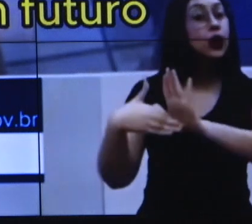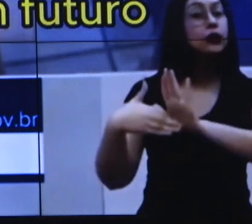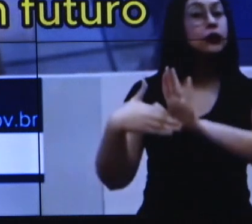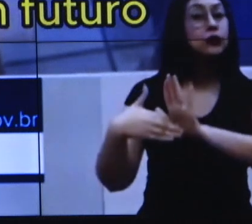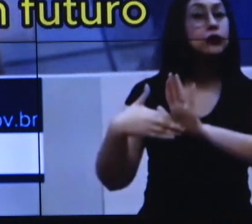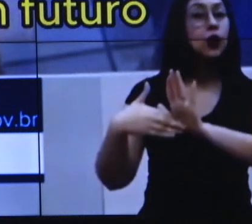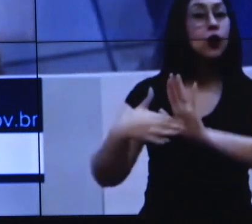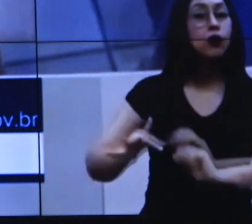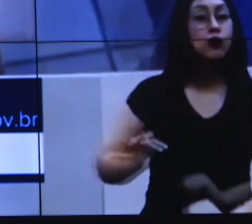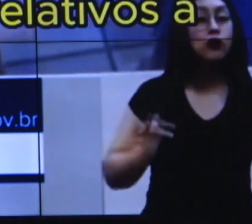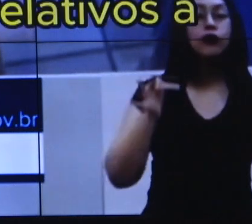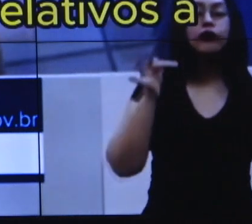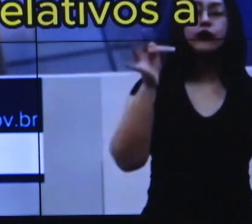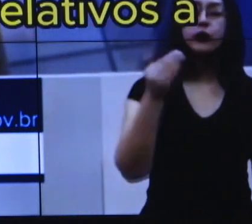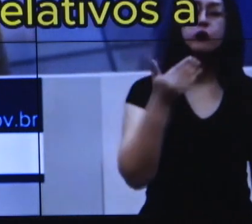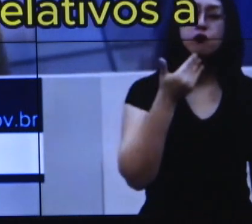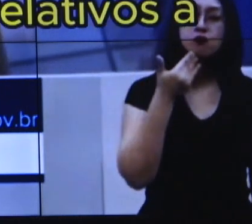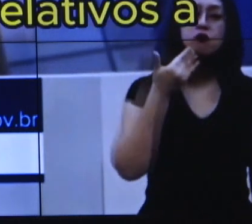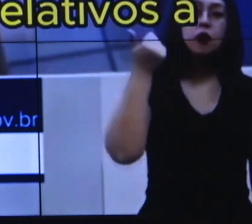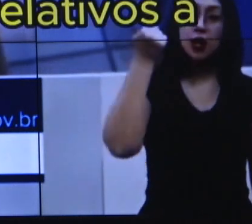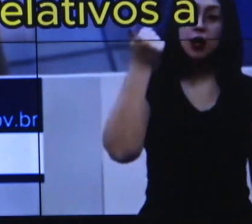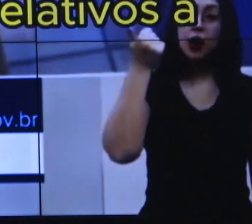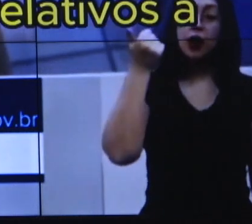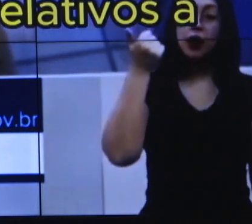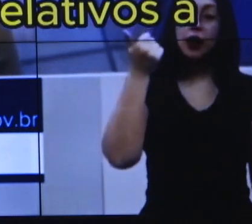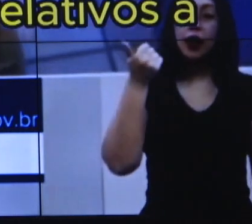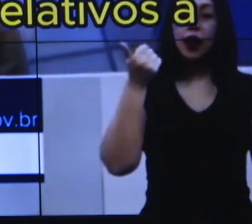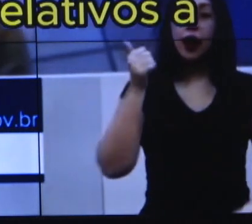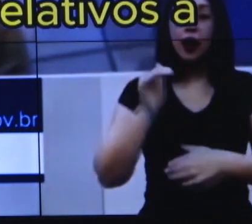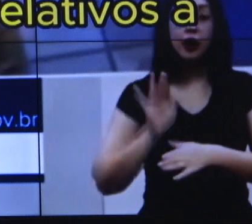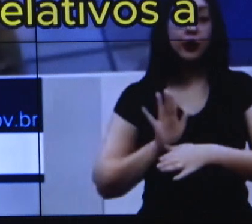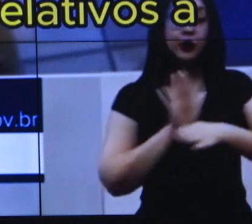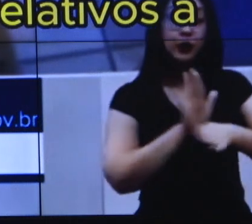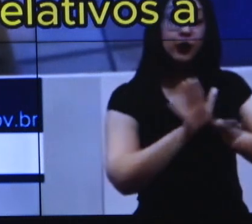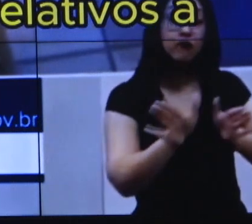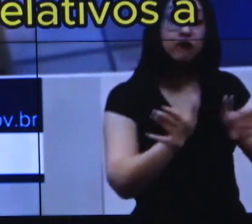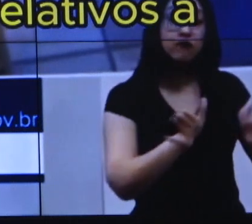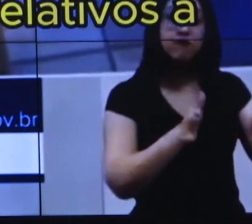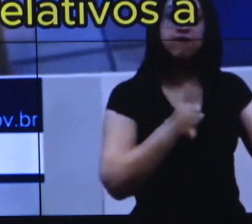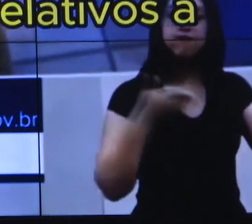futuro melhor por meio do acesso aos programas